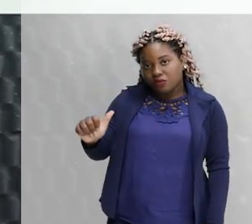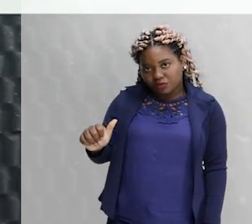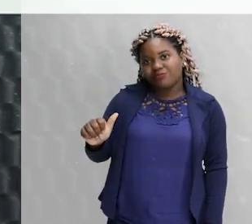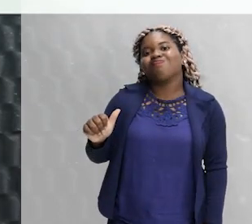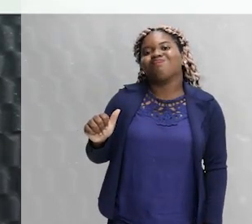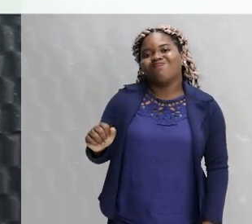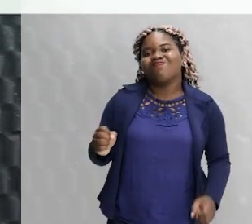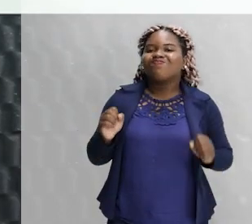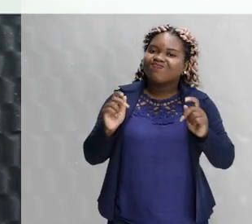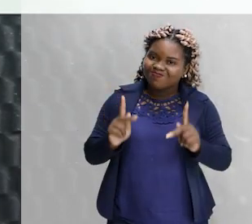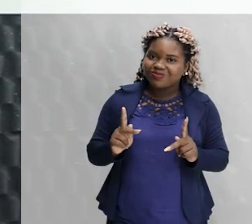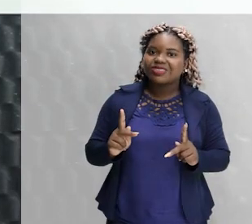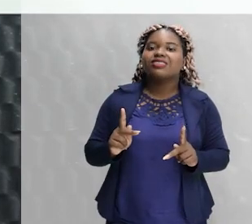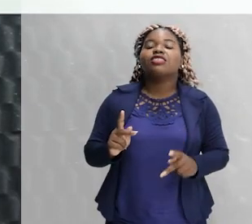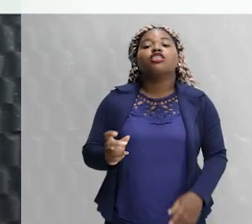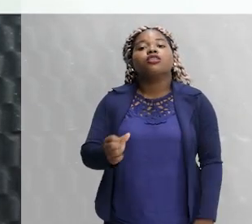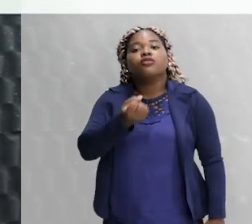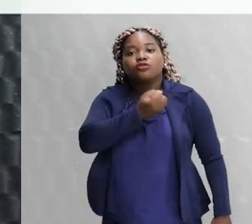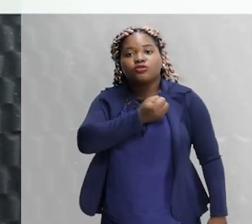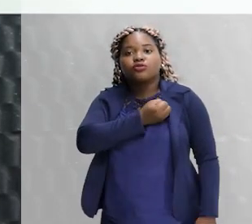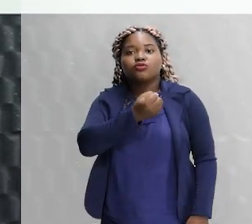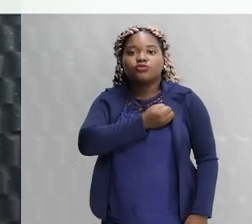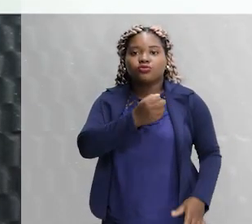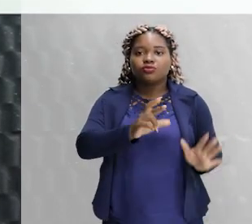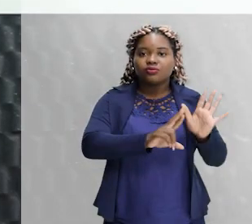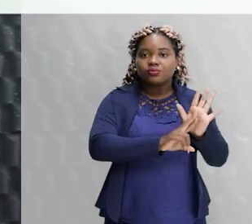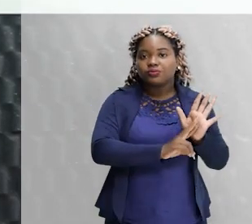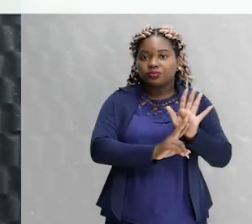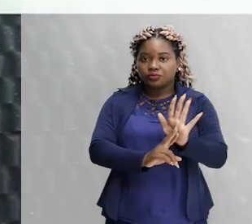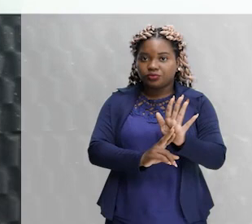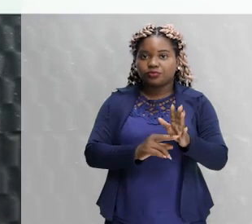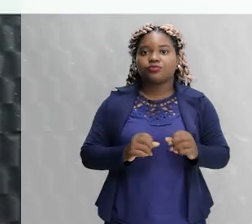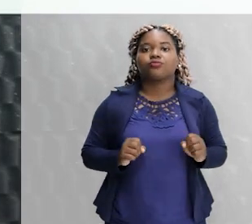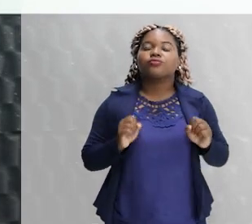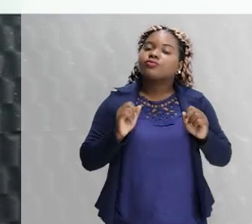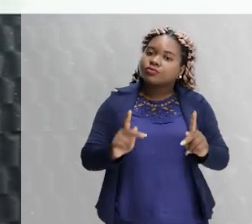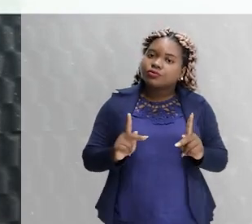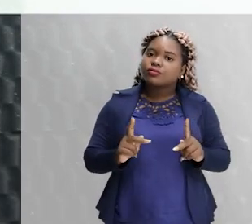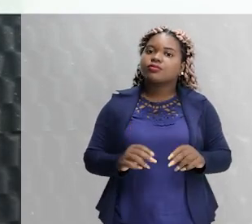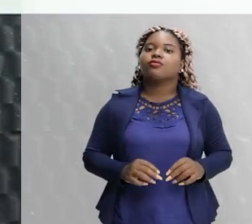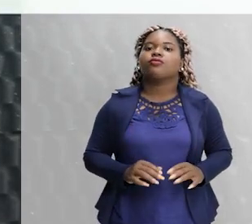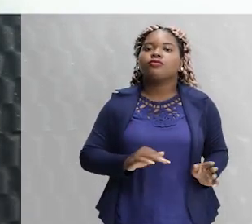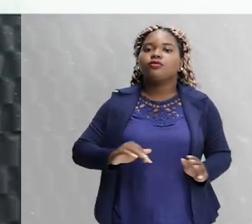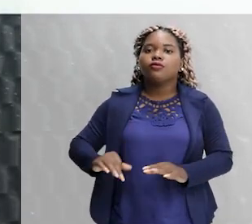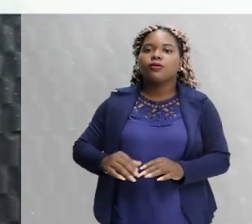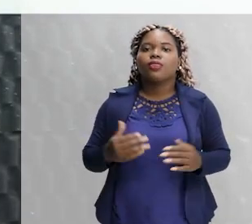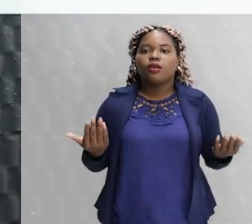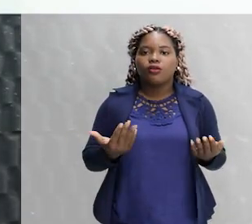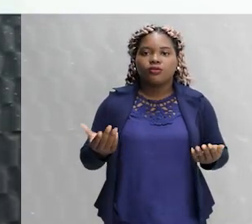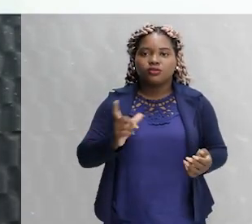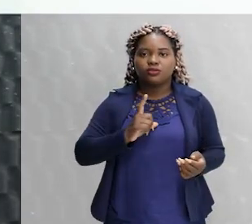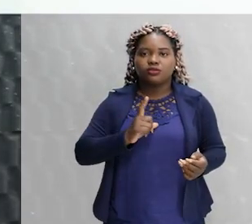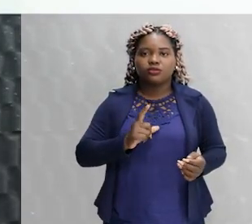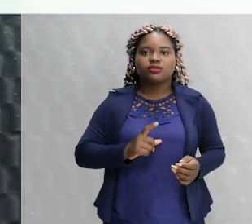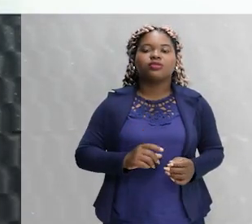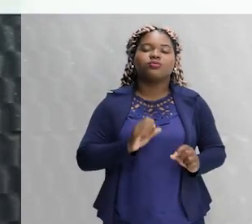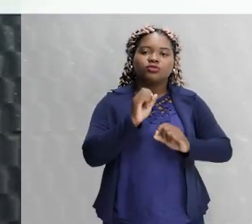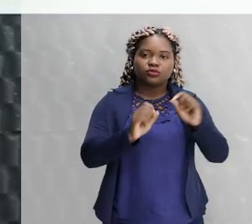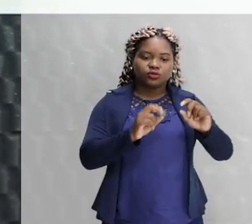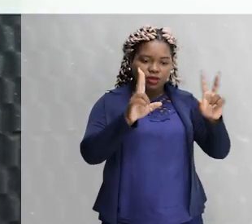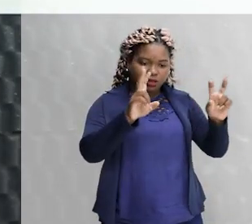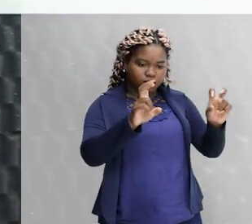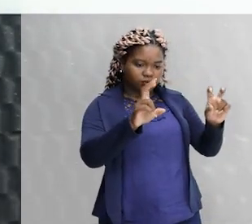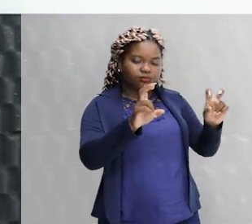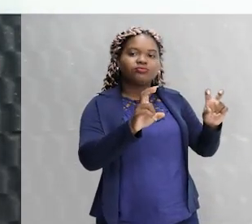tendência central, são valores representativos, ok? Bom, hoje a gente vai falar